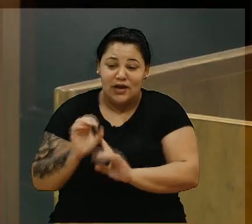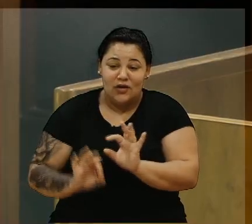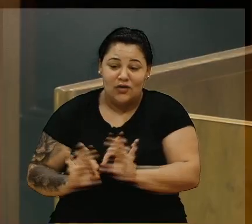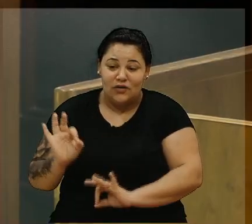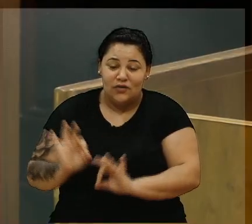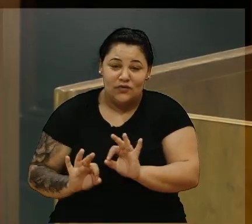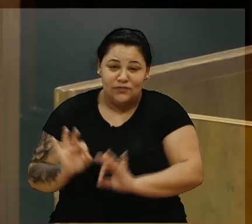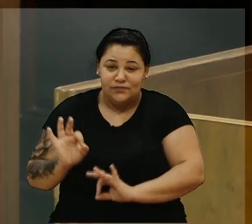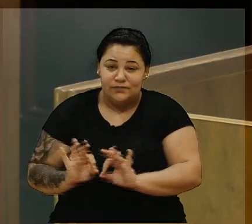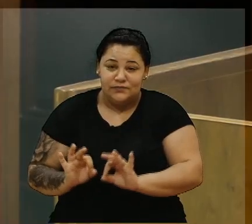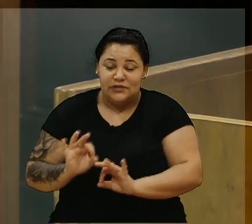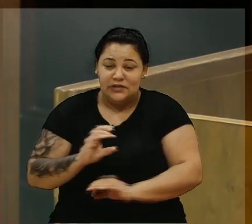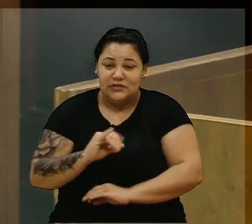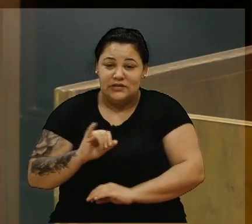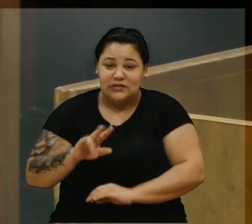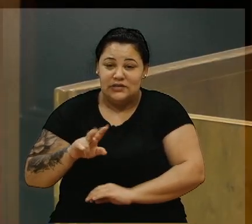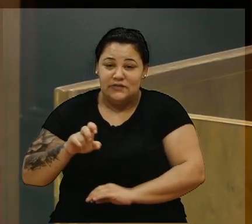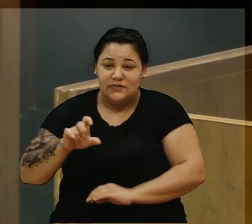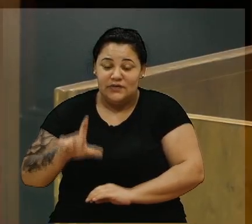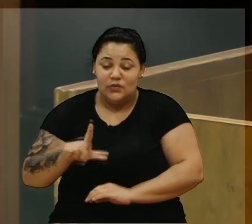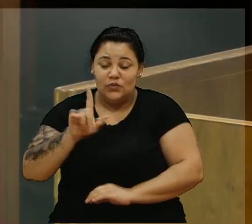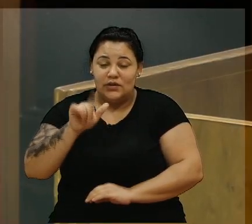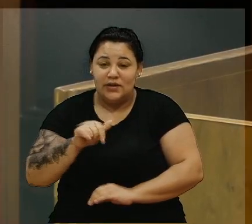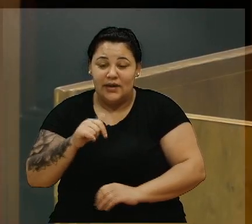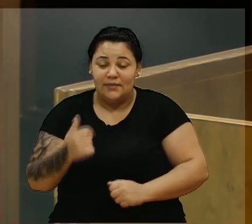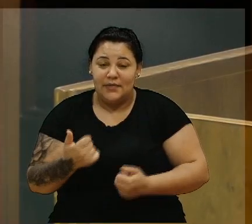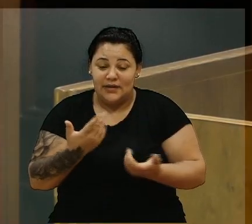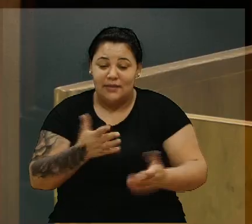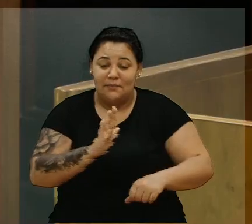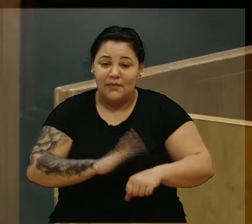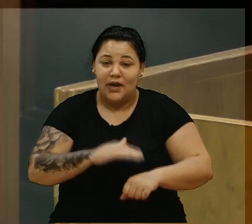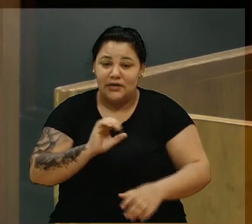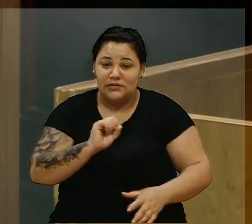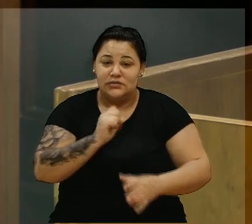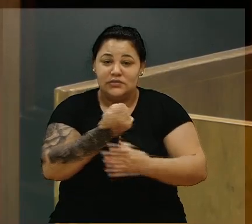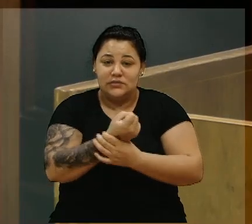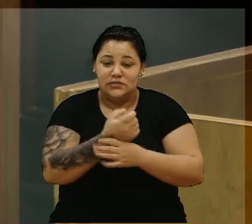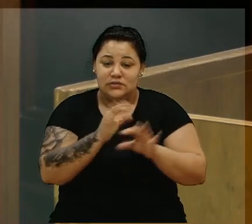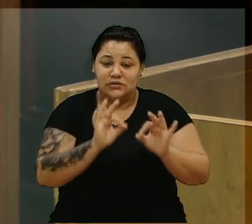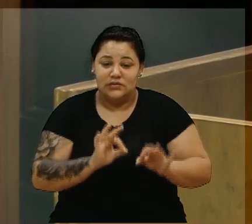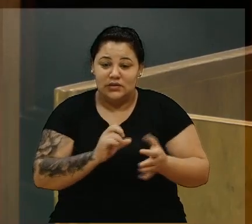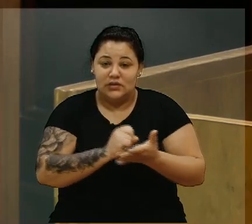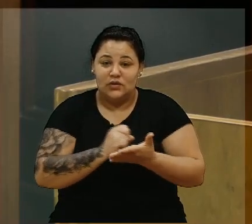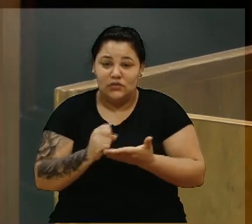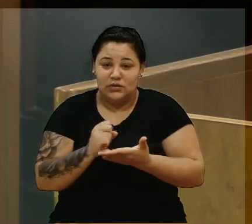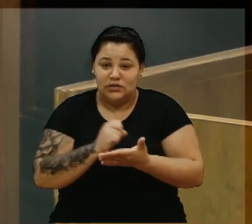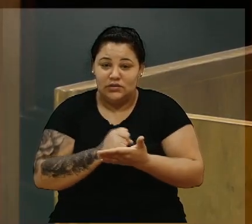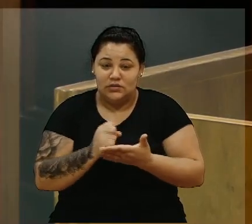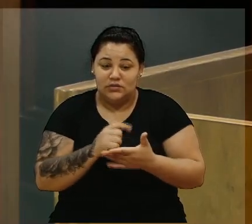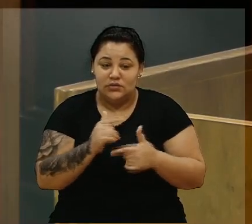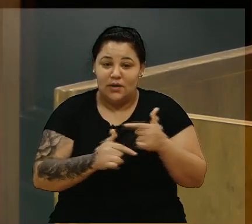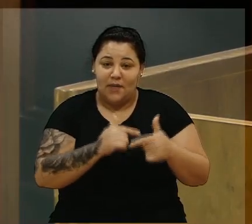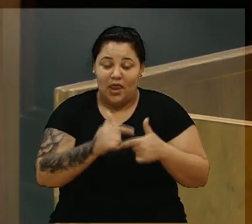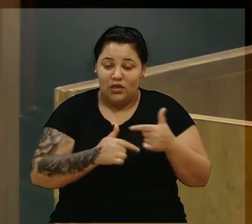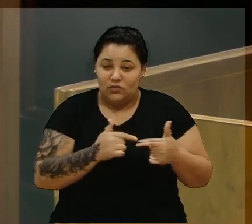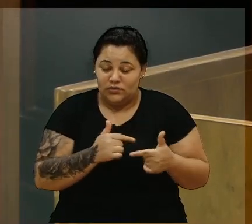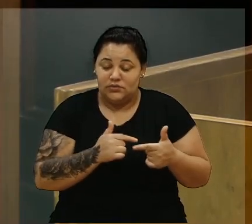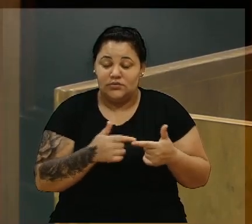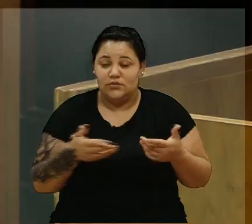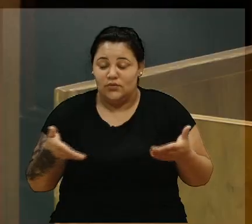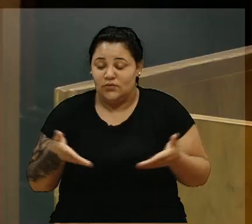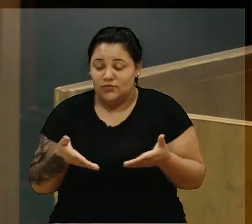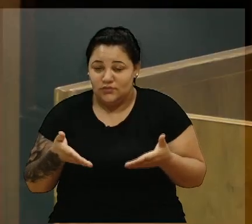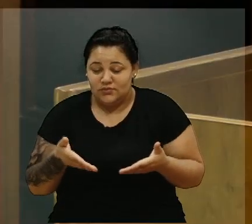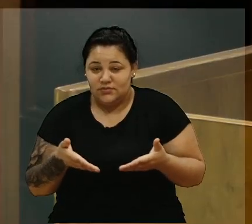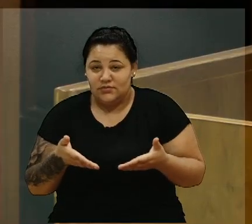organizações da sociedade civil, que justamente veio para trazer mais segurança nesse aspecto da contratação desses trabalhadores que vão atuar